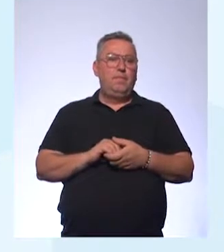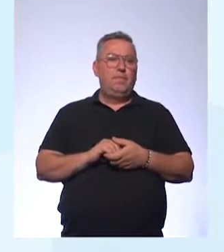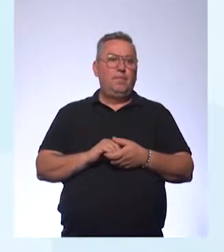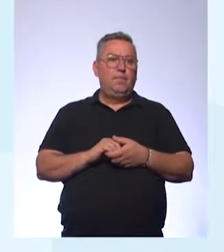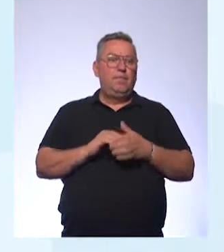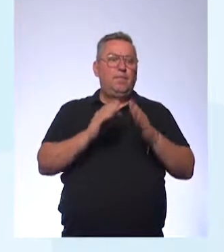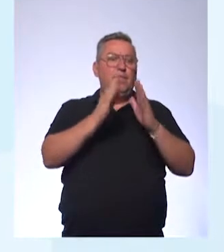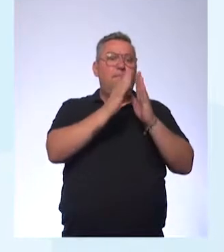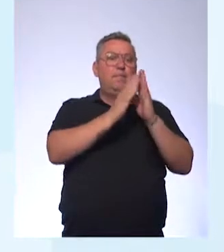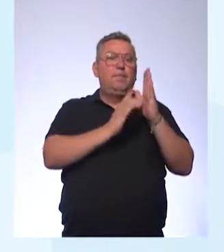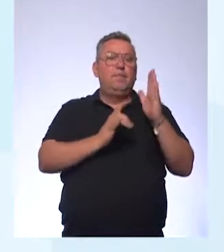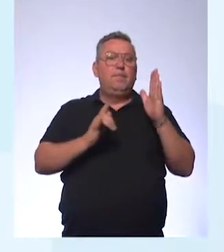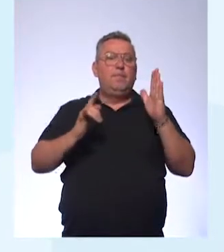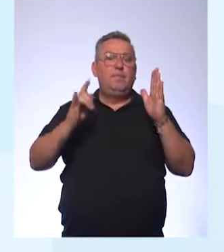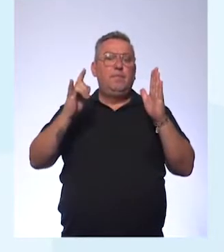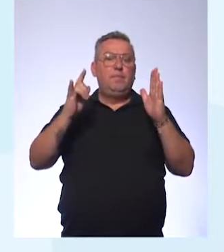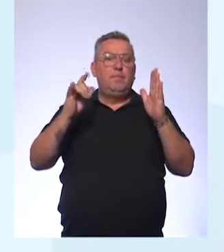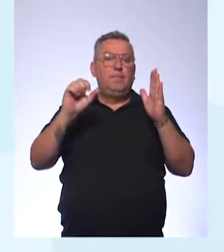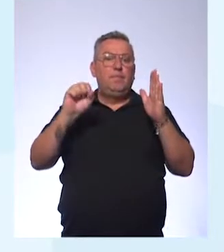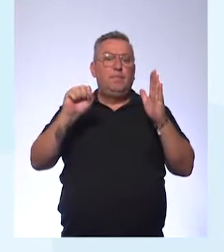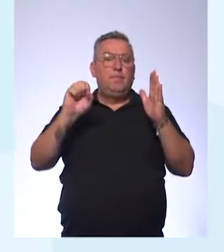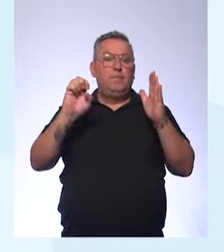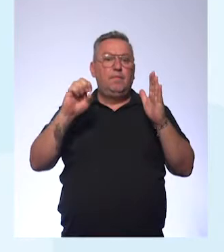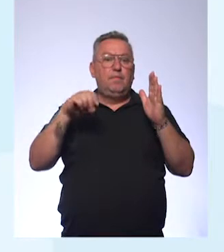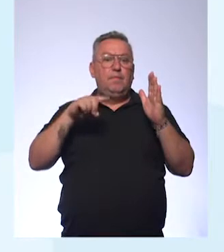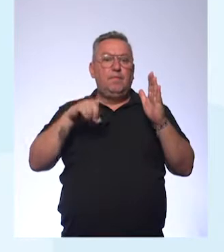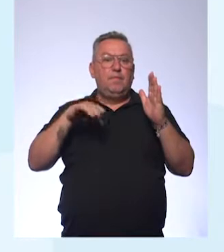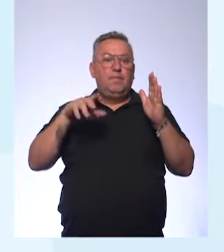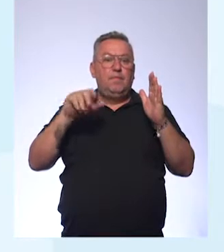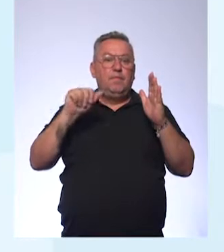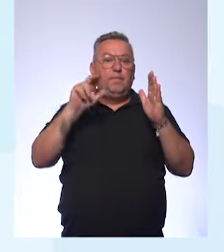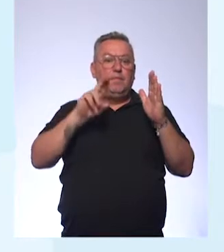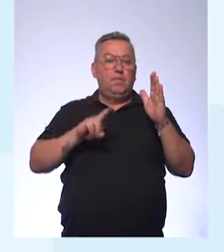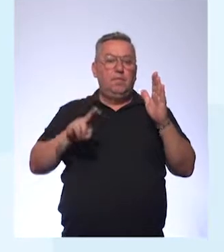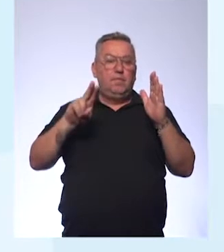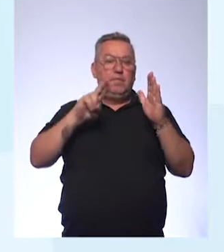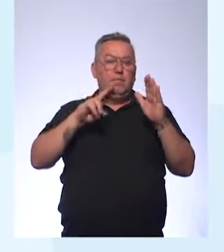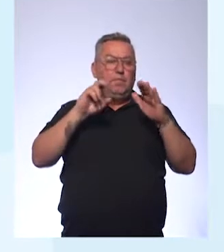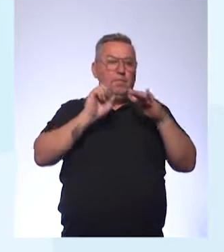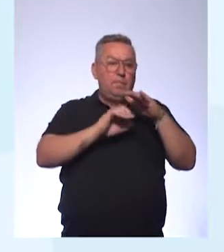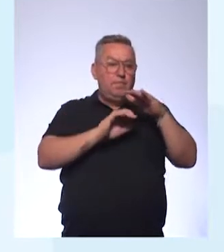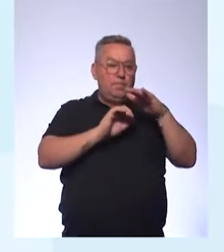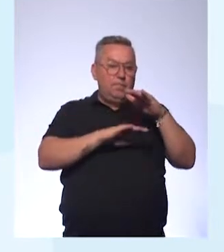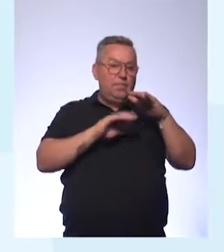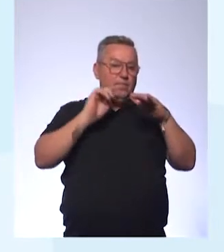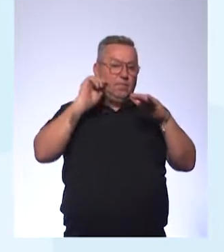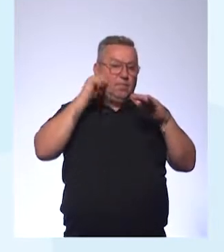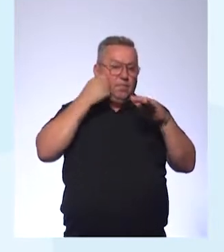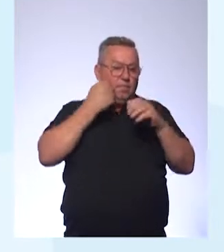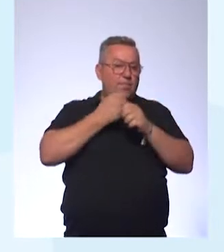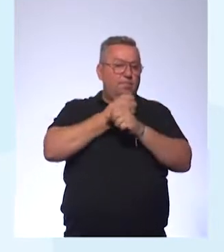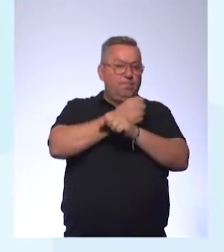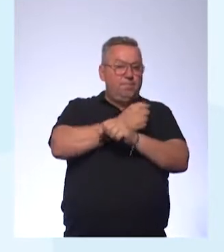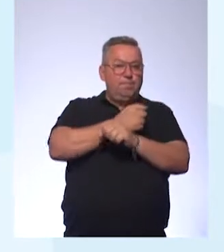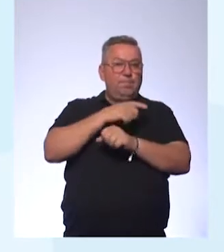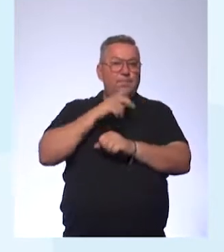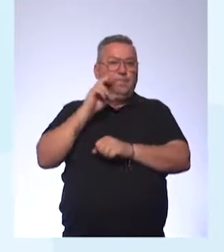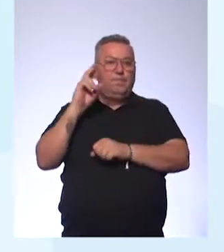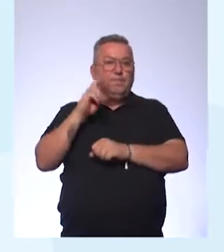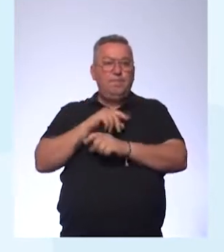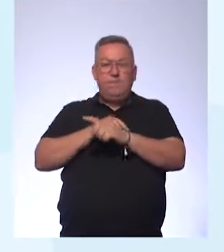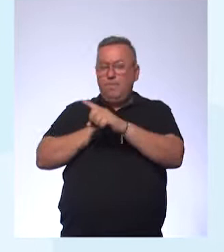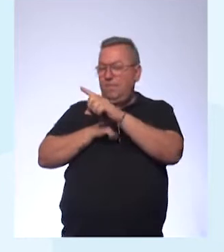As senzalas, elas foram alojamentos utilizados para abrigar os negros escravizados. Nós estamos vendo